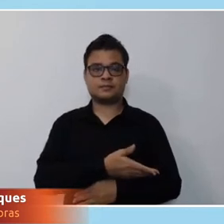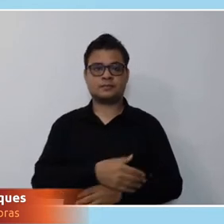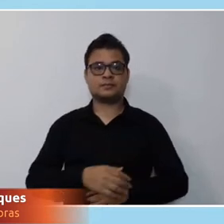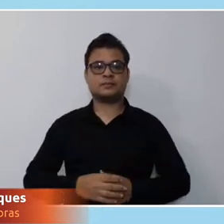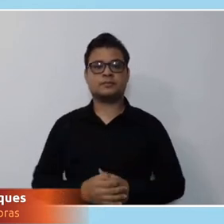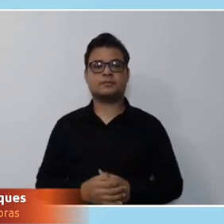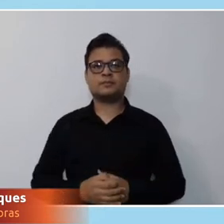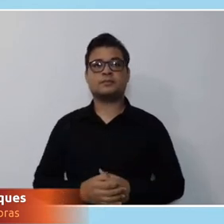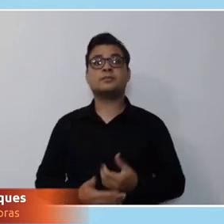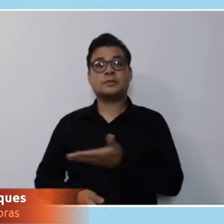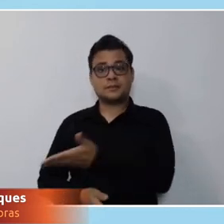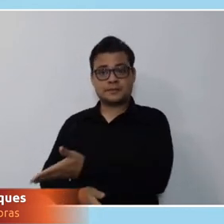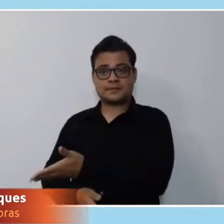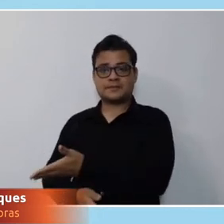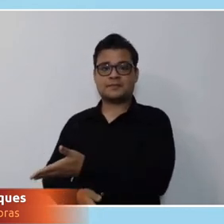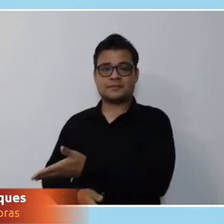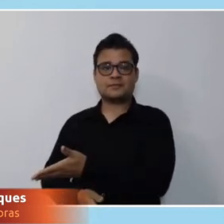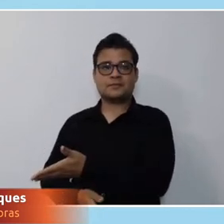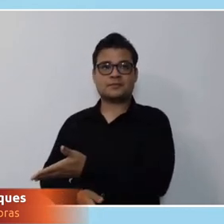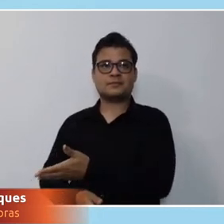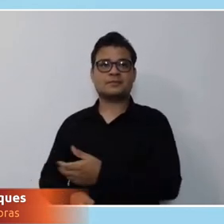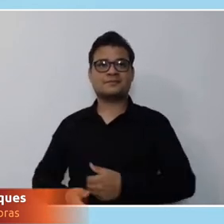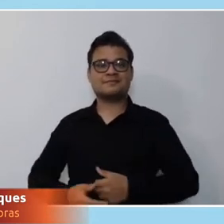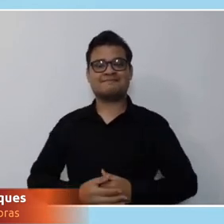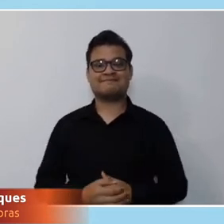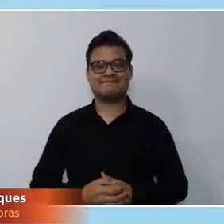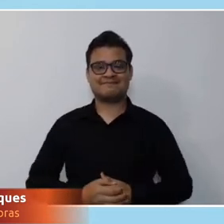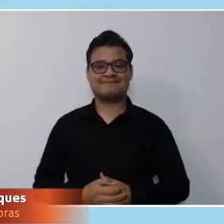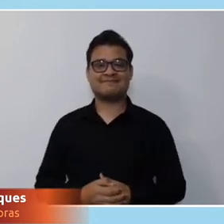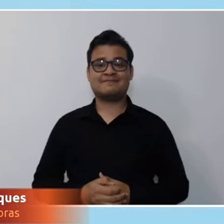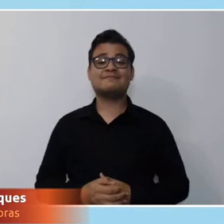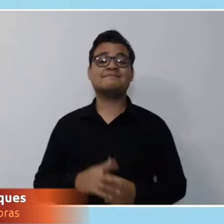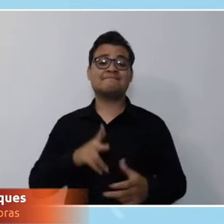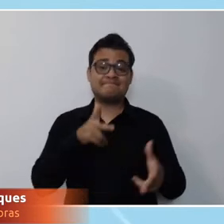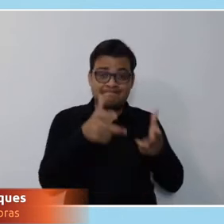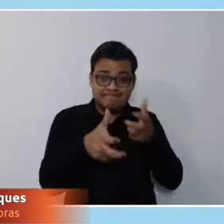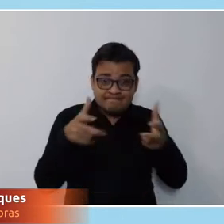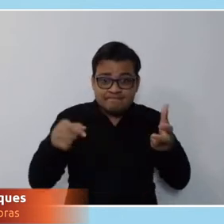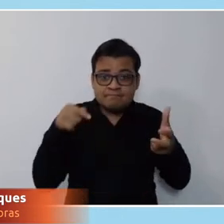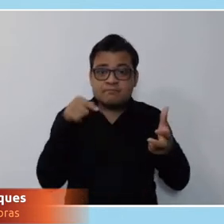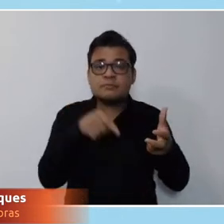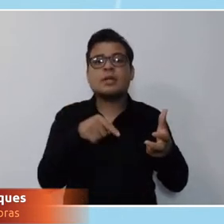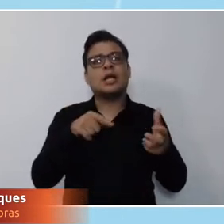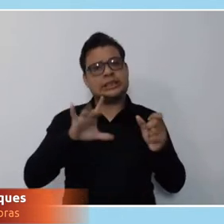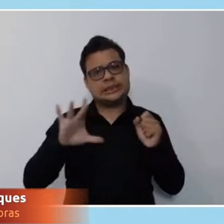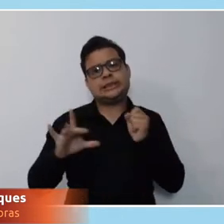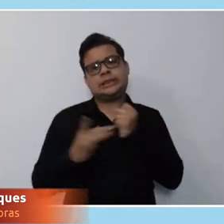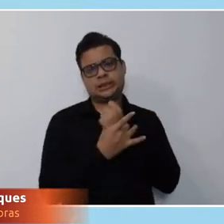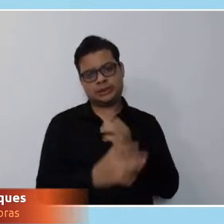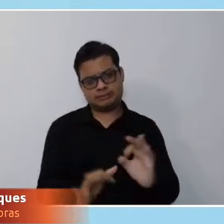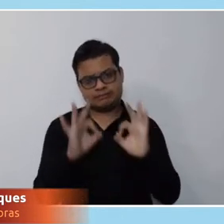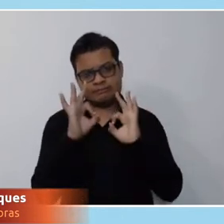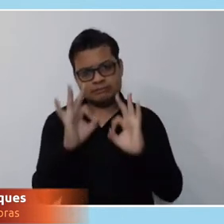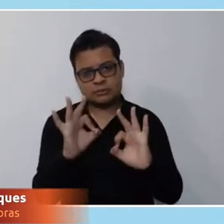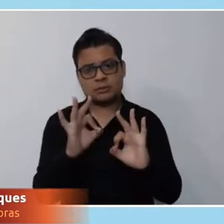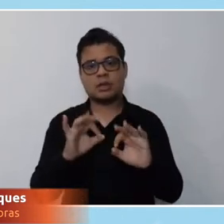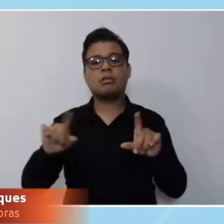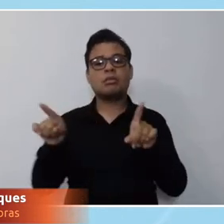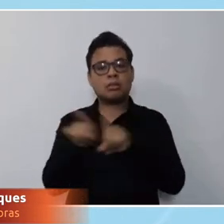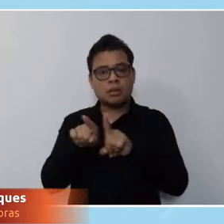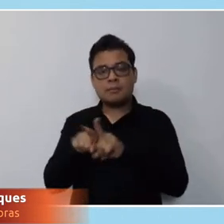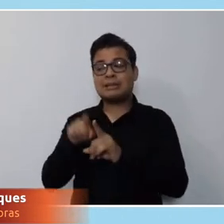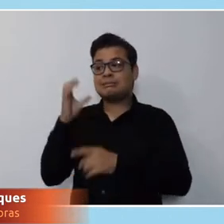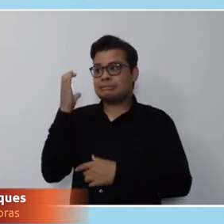goiania.go.gov.br. As vacinas utilizadas são seguras e sustentadas por estudos